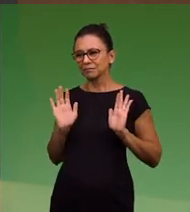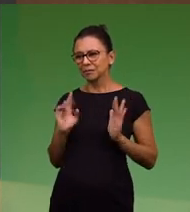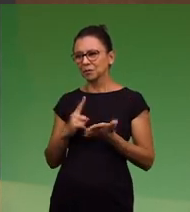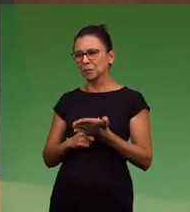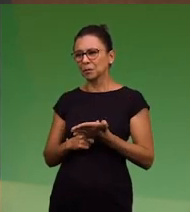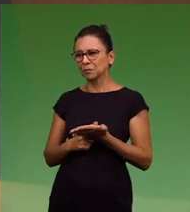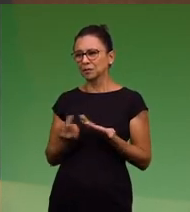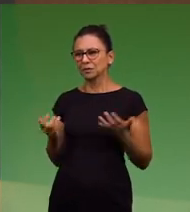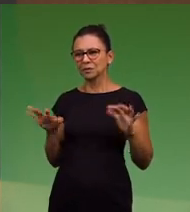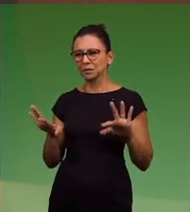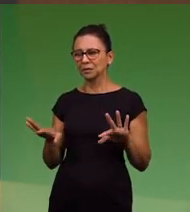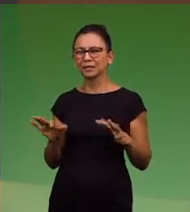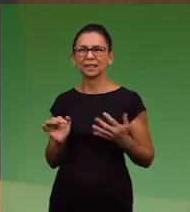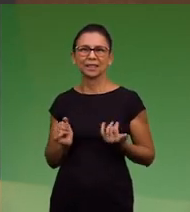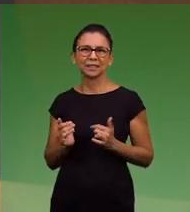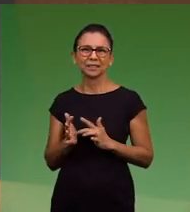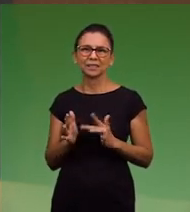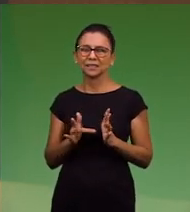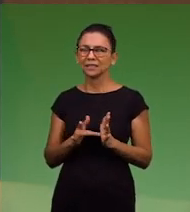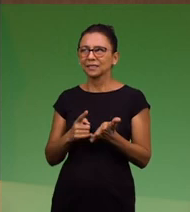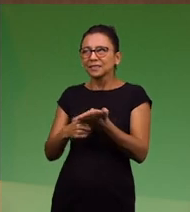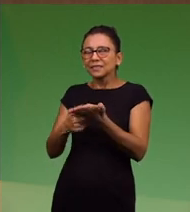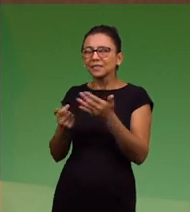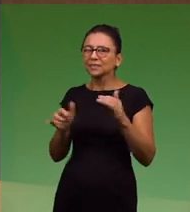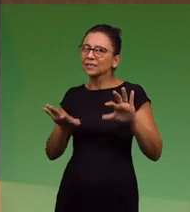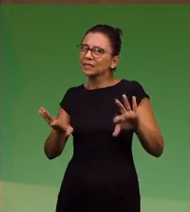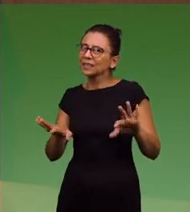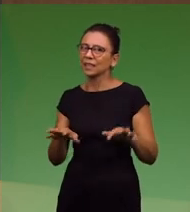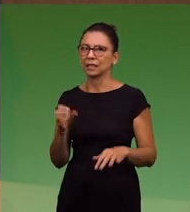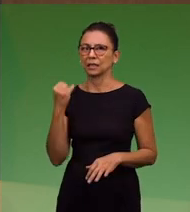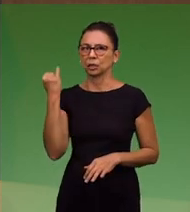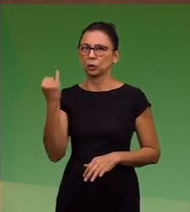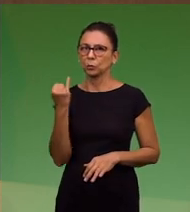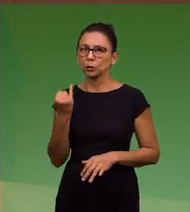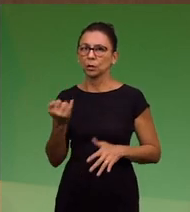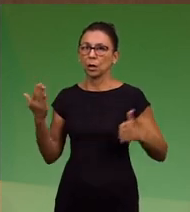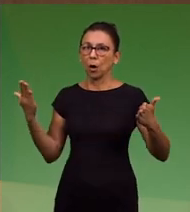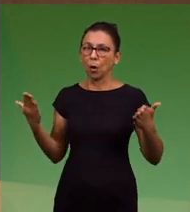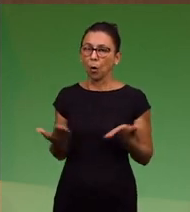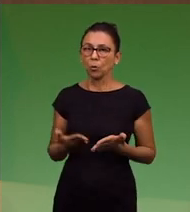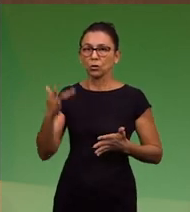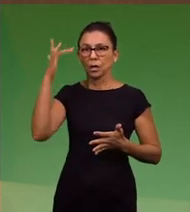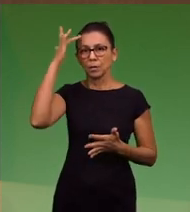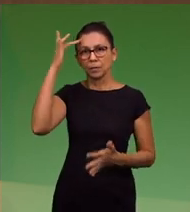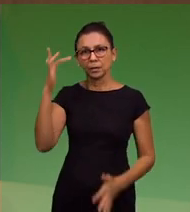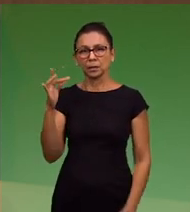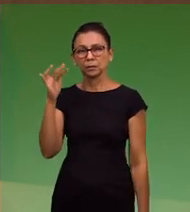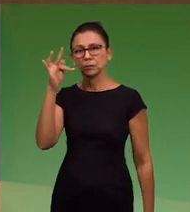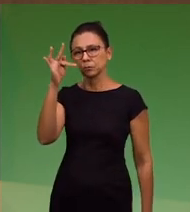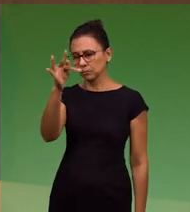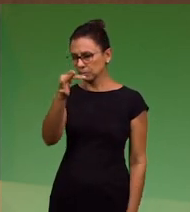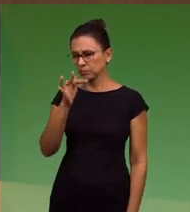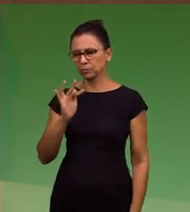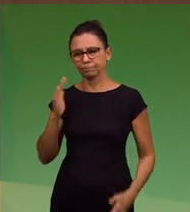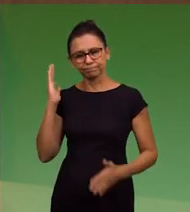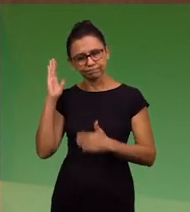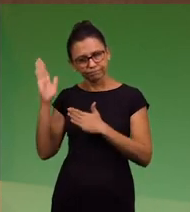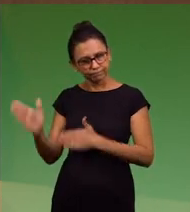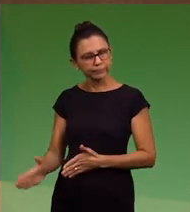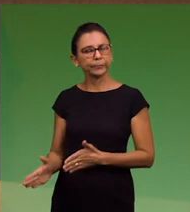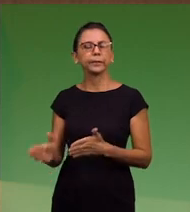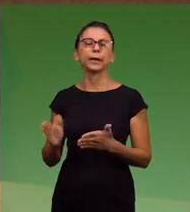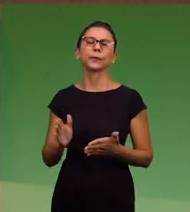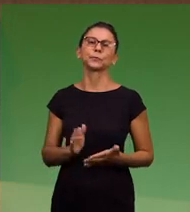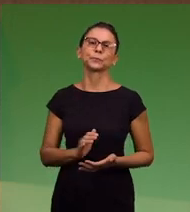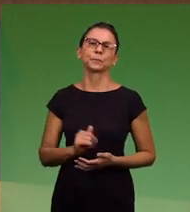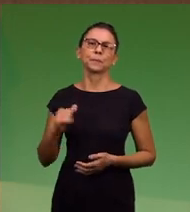a continuidade, é hoje, amanhã. Por isso que diz, importa caminhar hoje, amanhã e o dia seguinte. Então, salvação